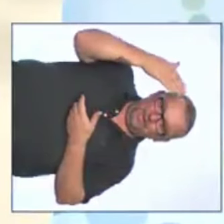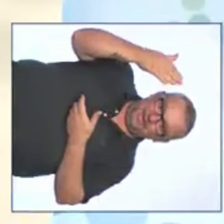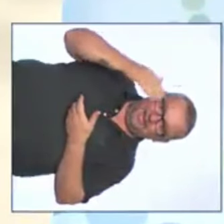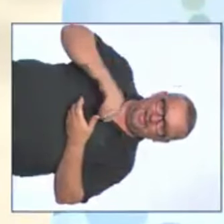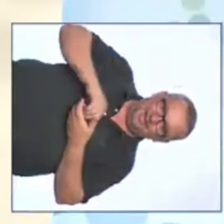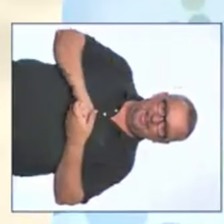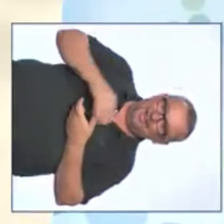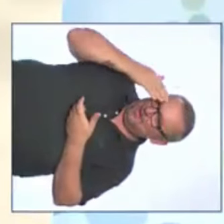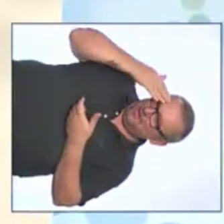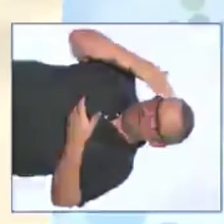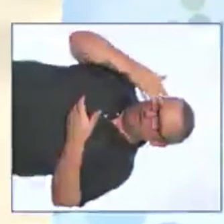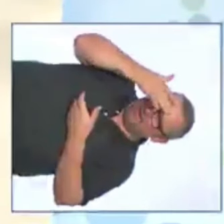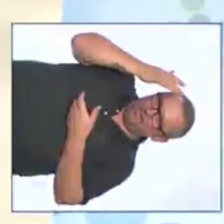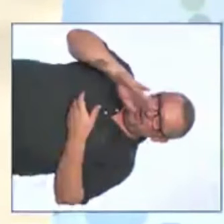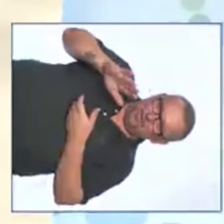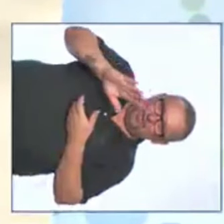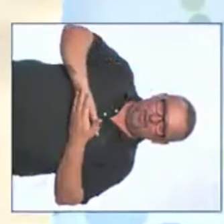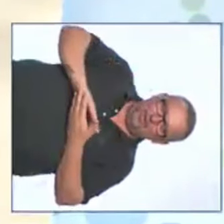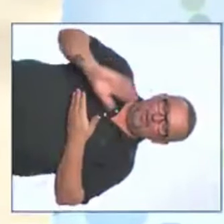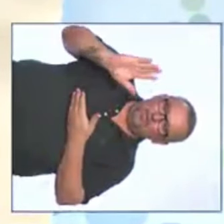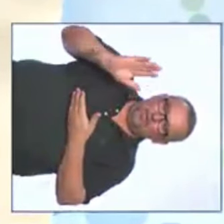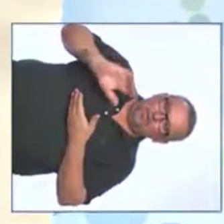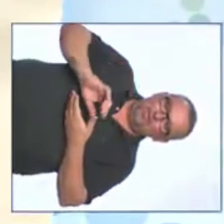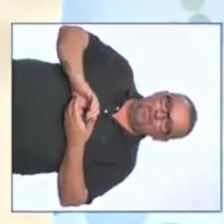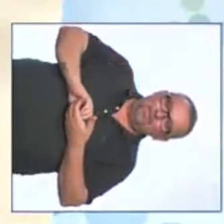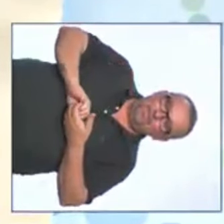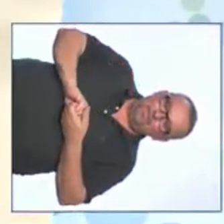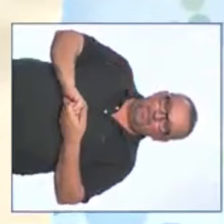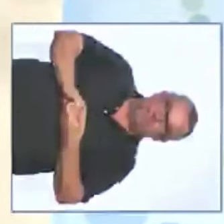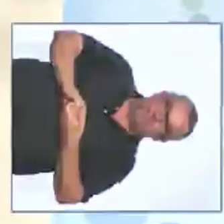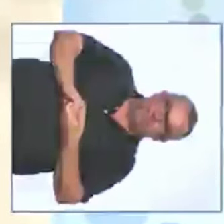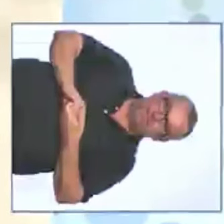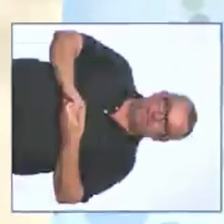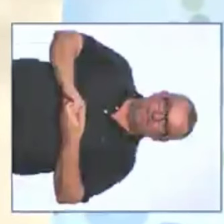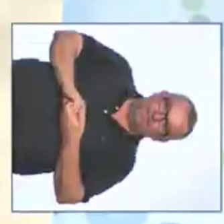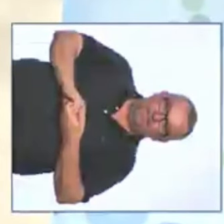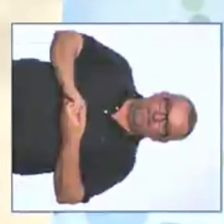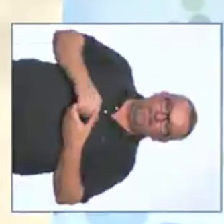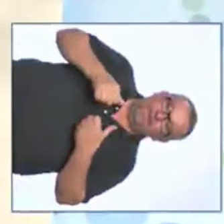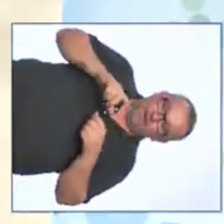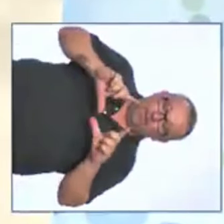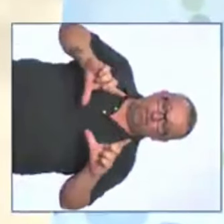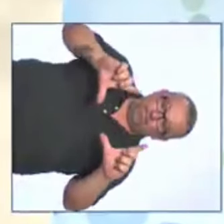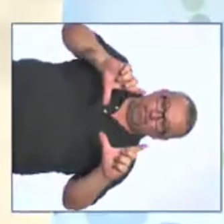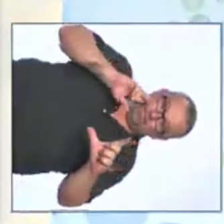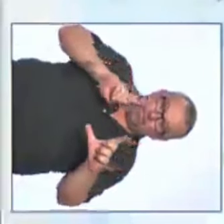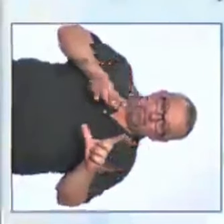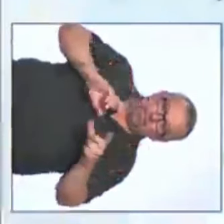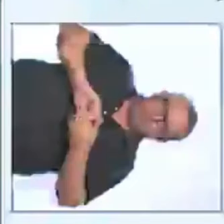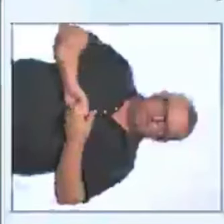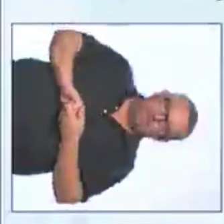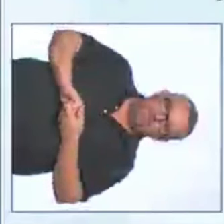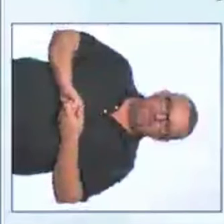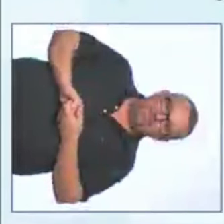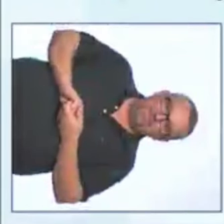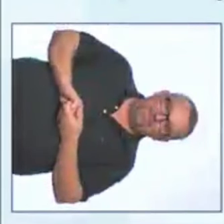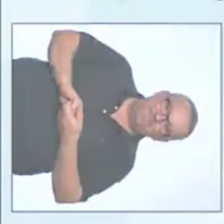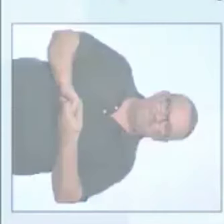Fabi obrigada galera até a próxima e até a próxima aula fica aí o último slide que espero que era esse que ele tinha falado antes